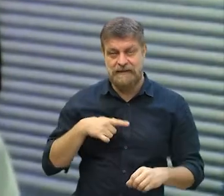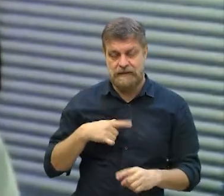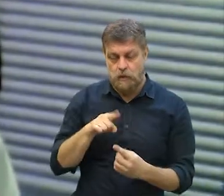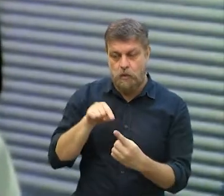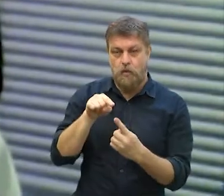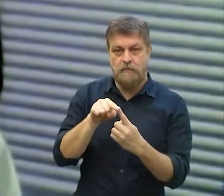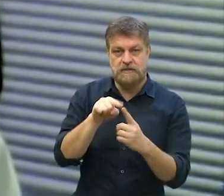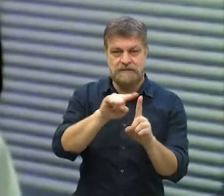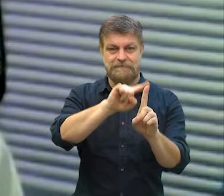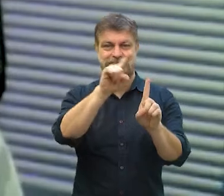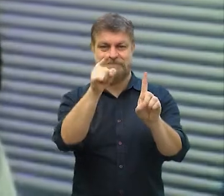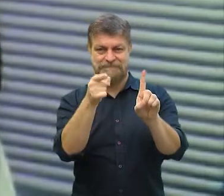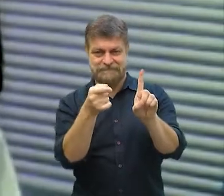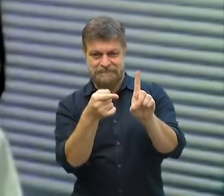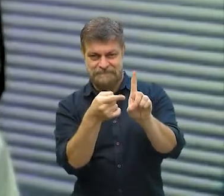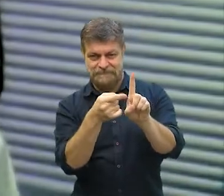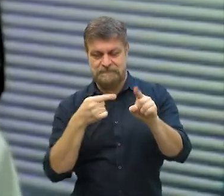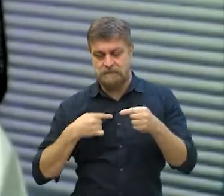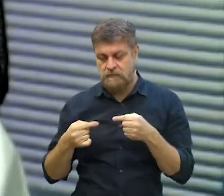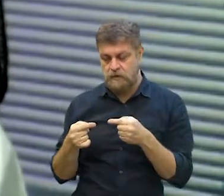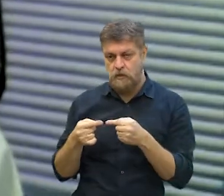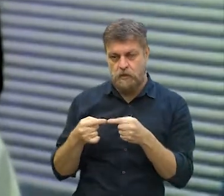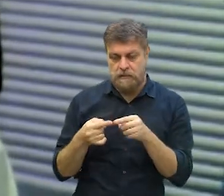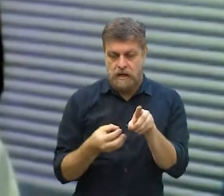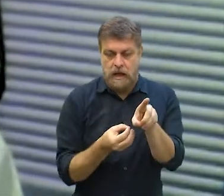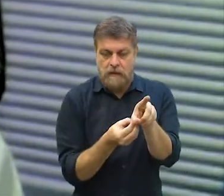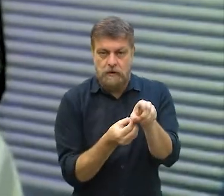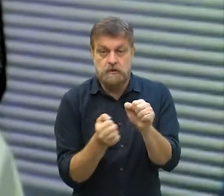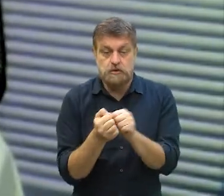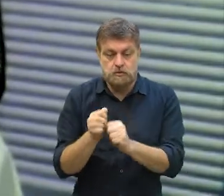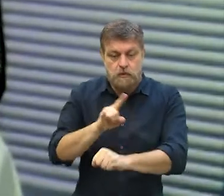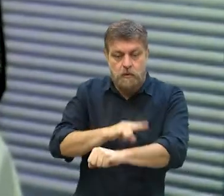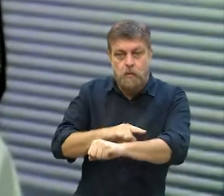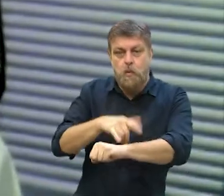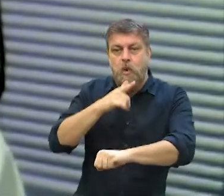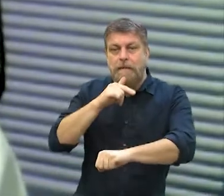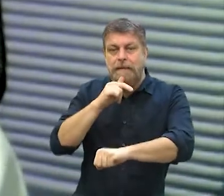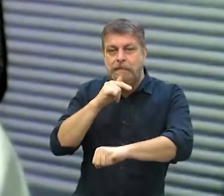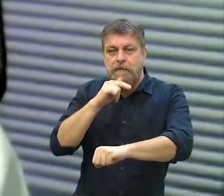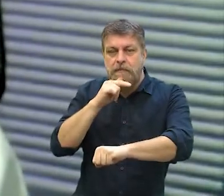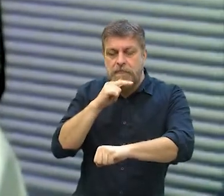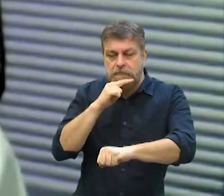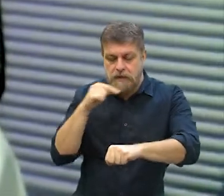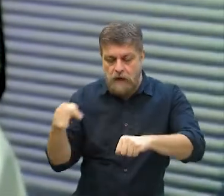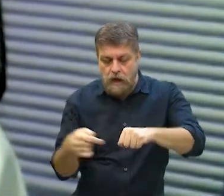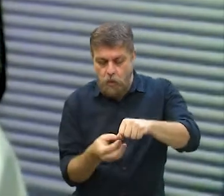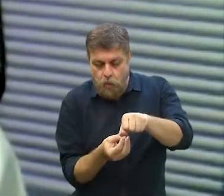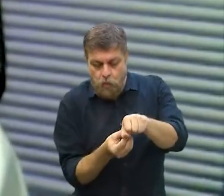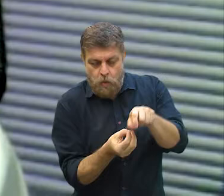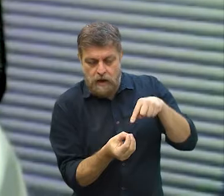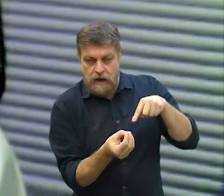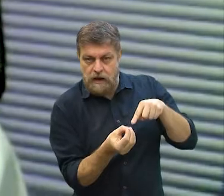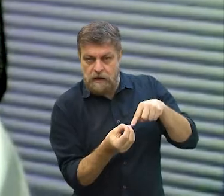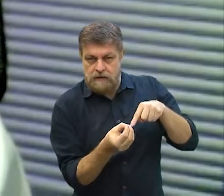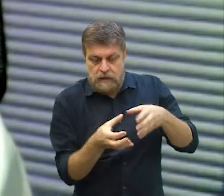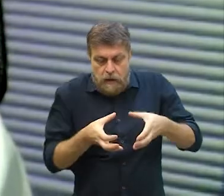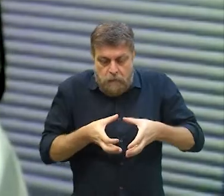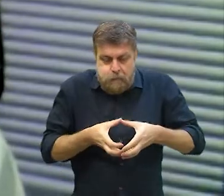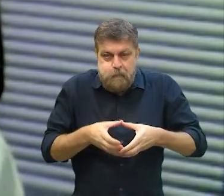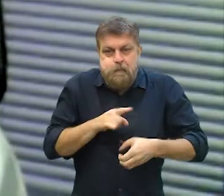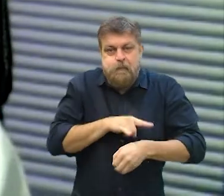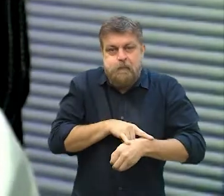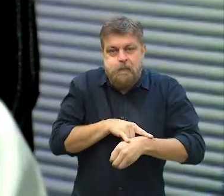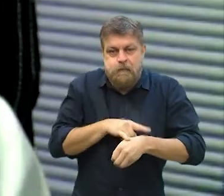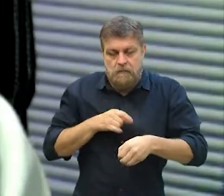né? E tem uma relação da próstata com o sistema urinário, porque pela localização dela, como ela está abaixo